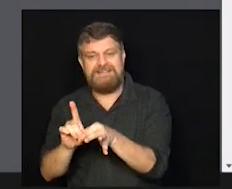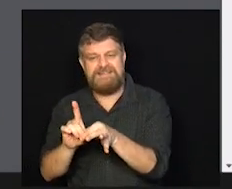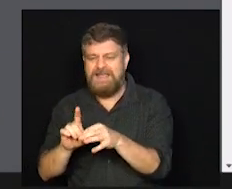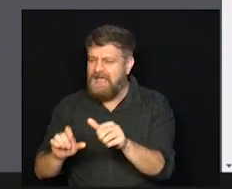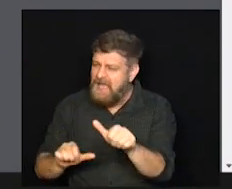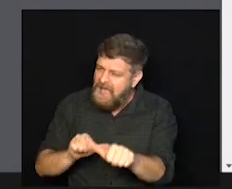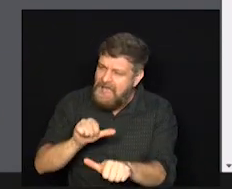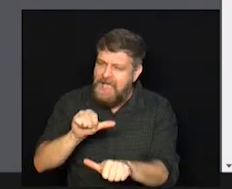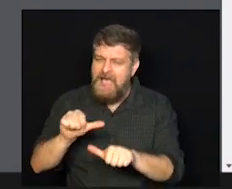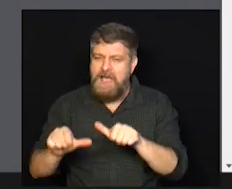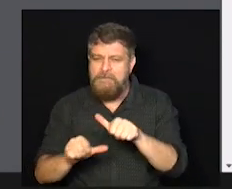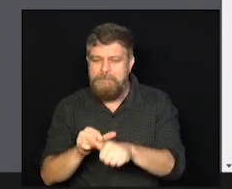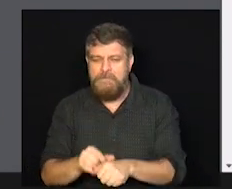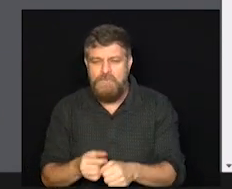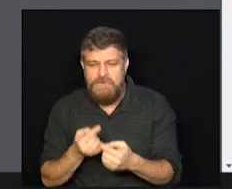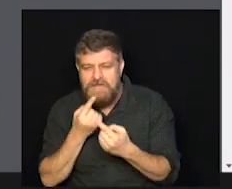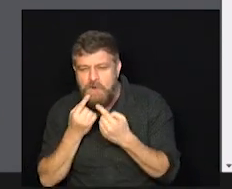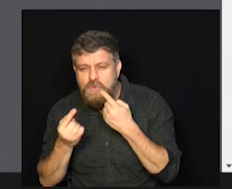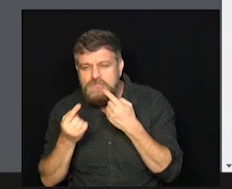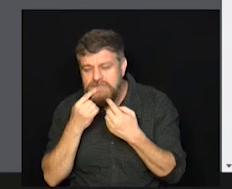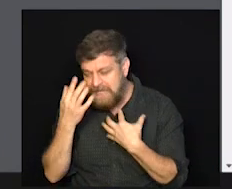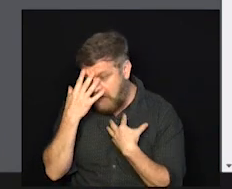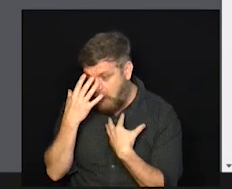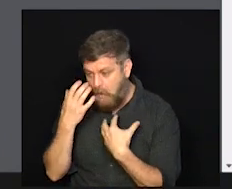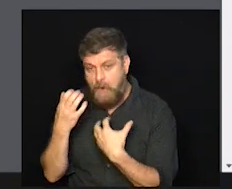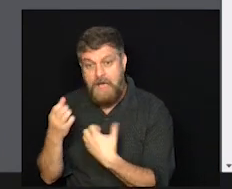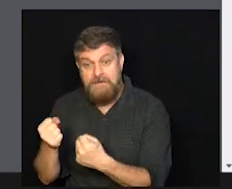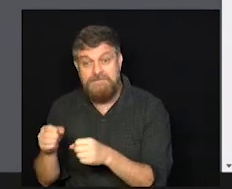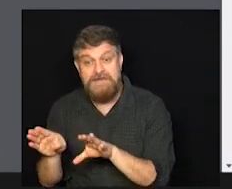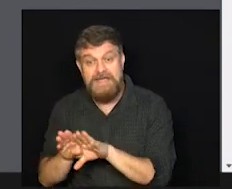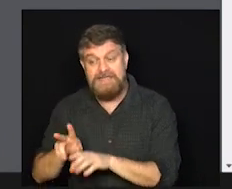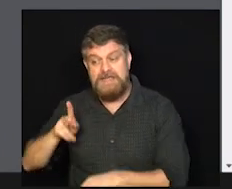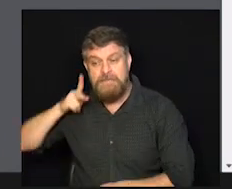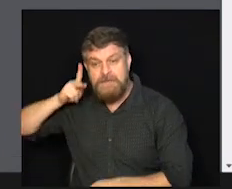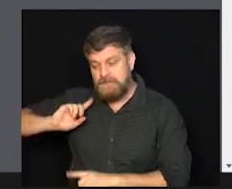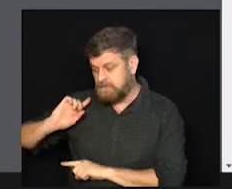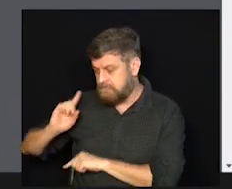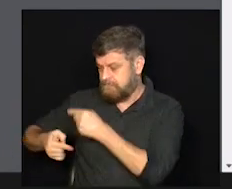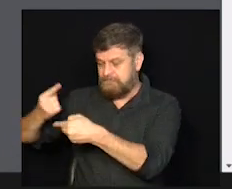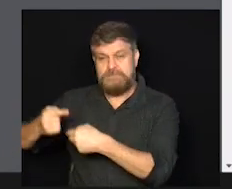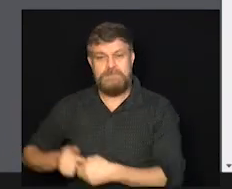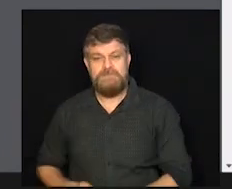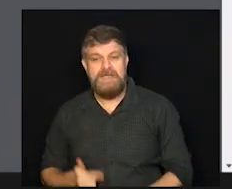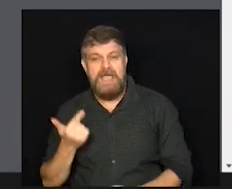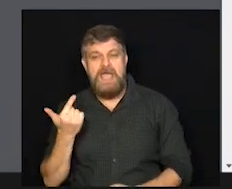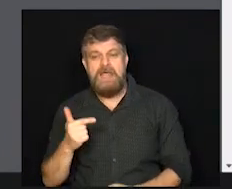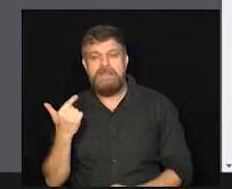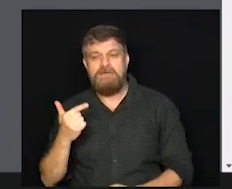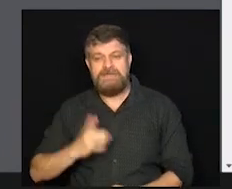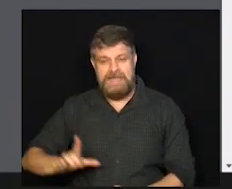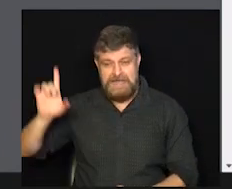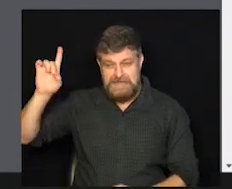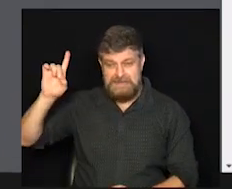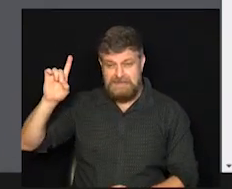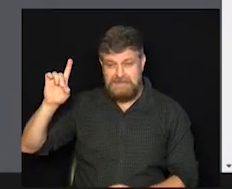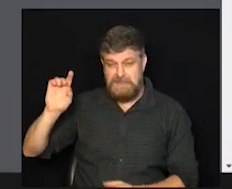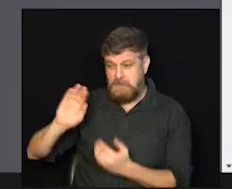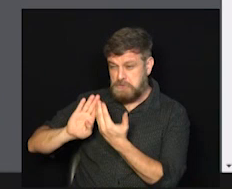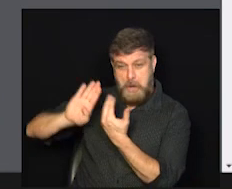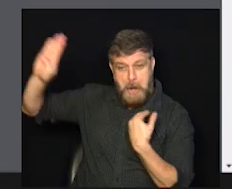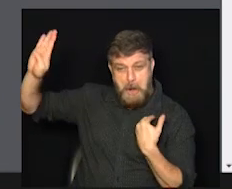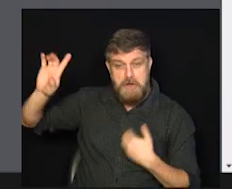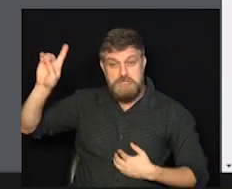de diálogo, convivência, fé e de política. Porque não se usa o nome de Deus, mas é Deus que se insere no meio do seu